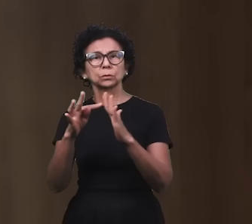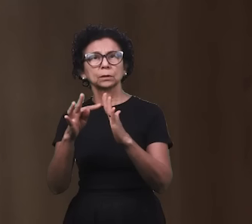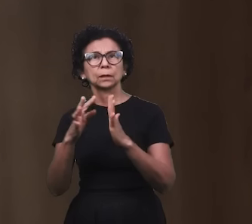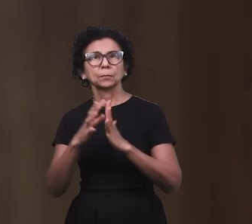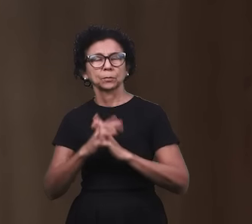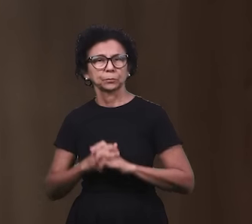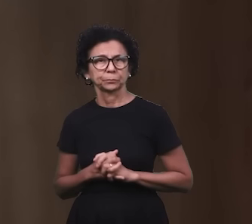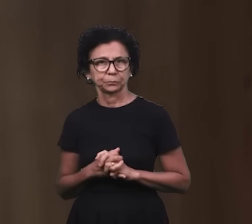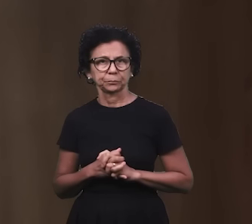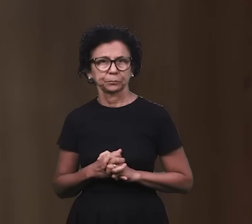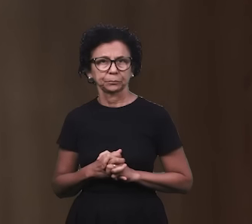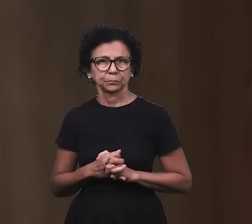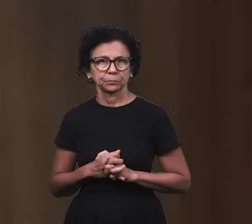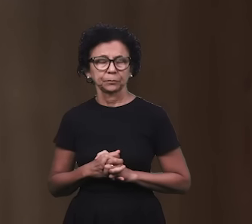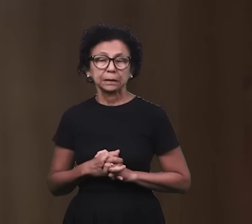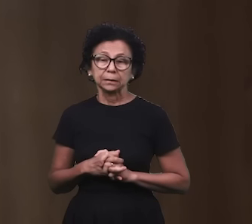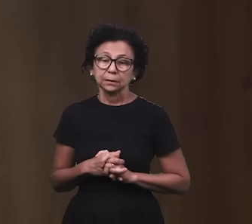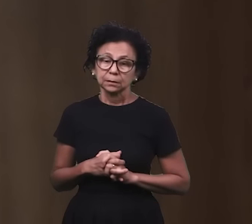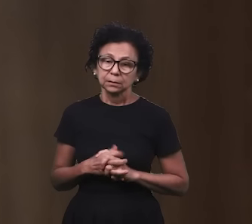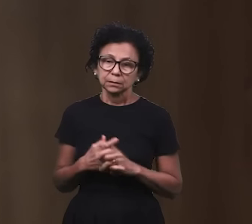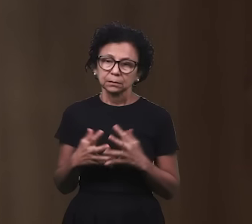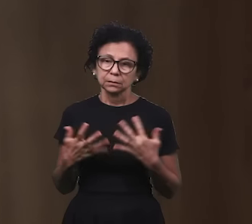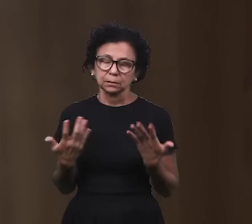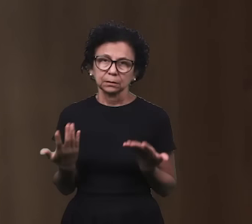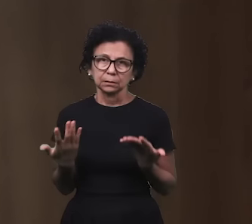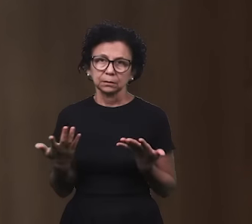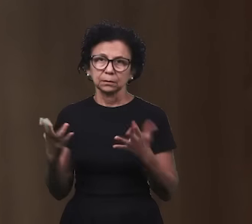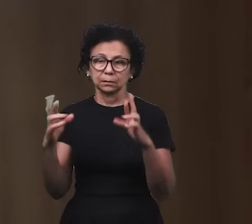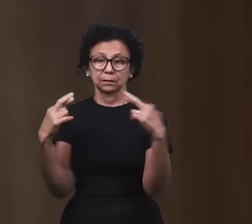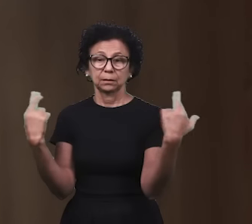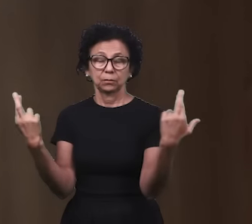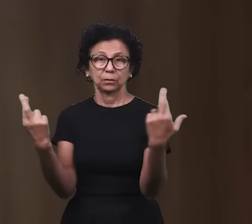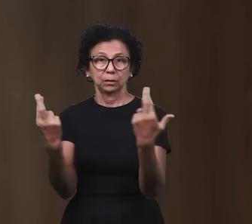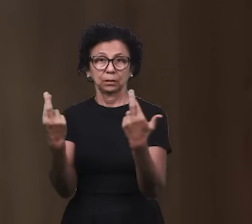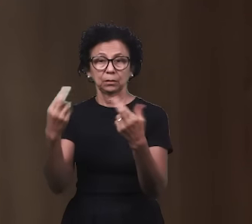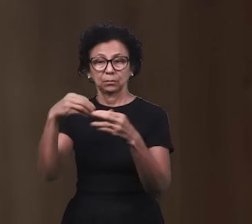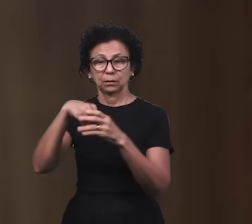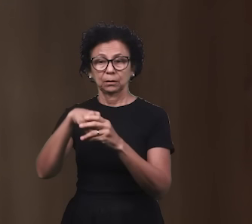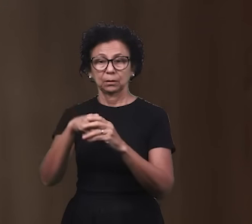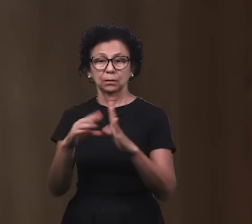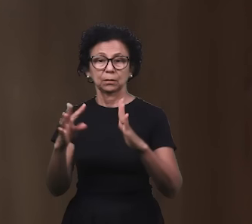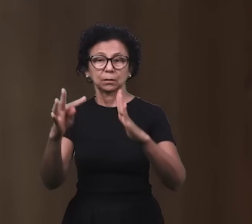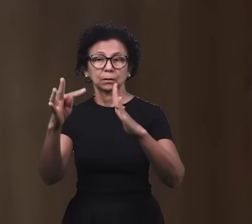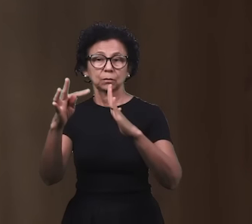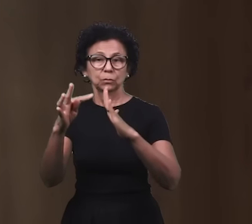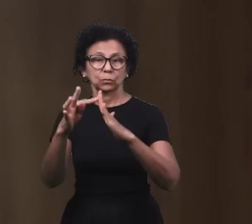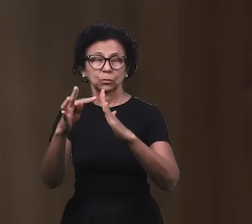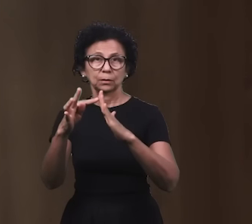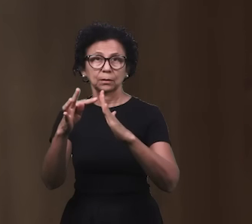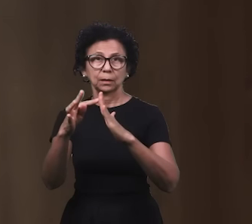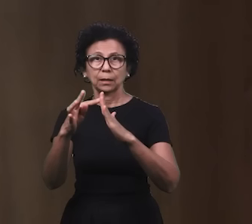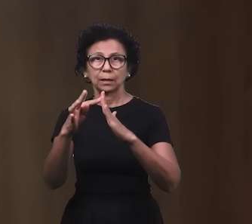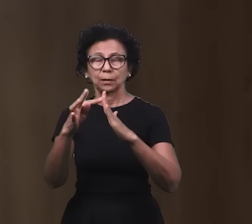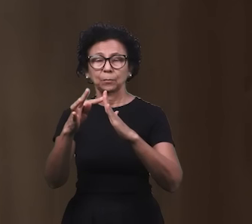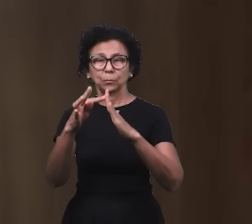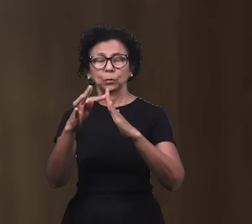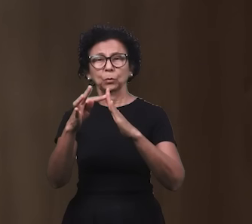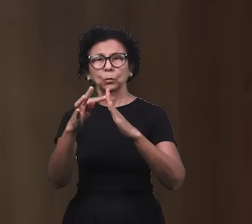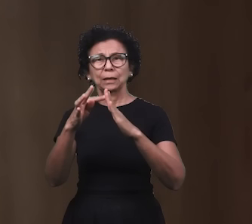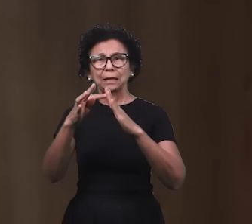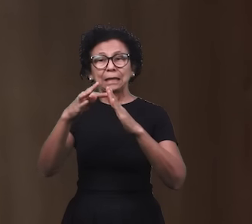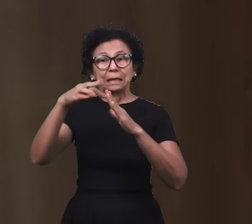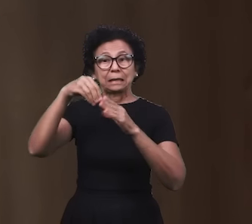templo, diariamente unânimes no templo. Então, essa reunião no templo não era lá